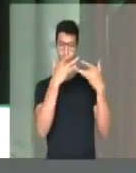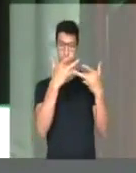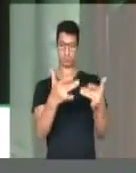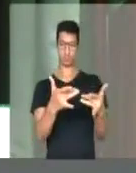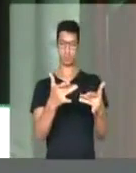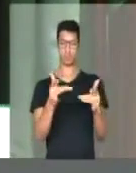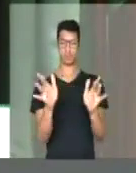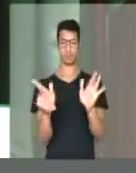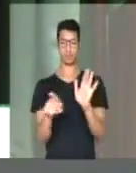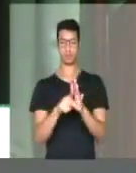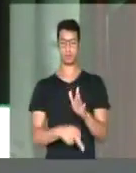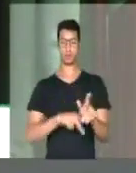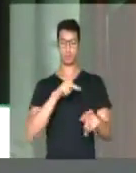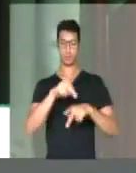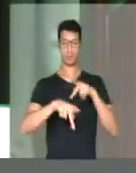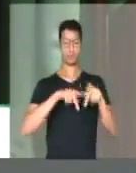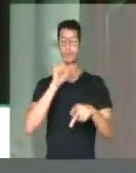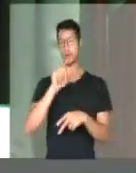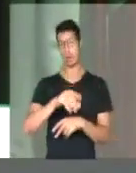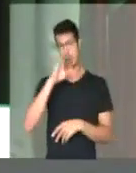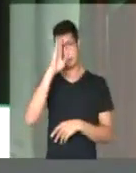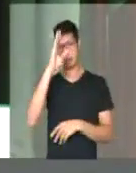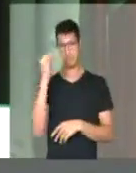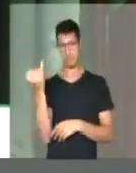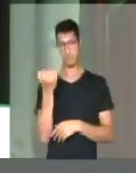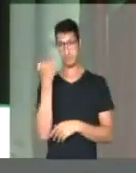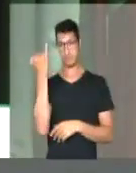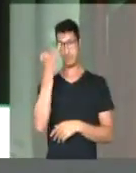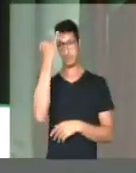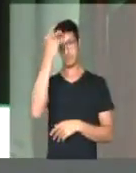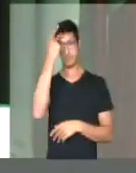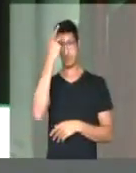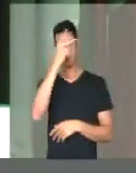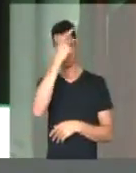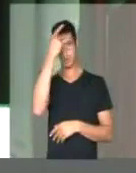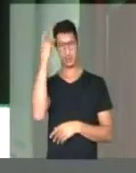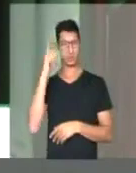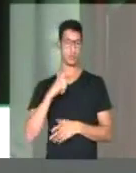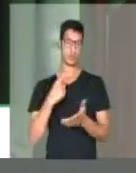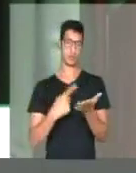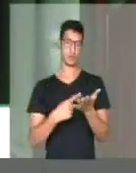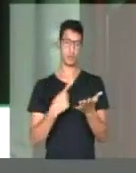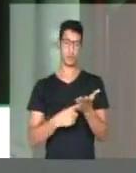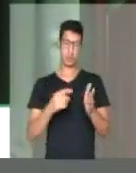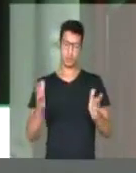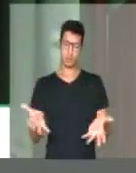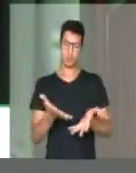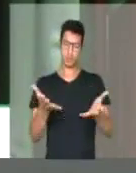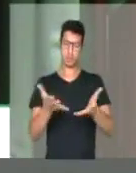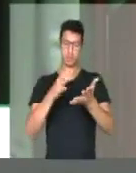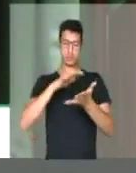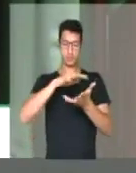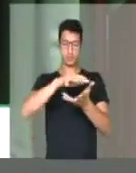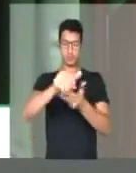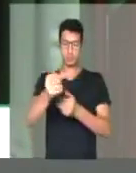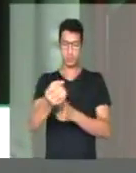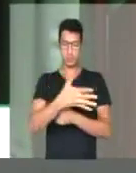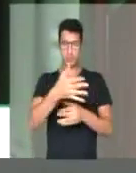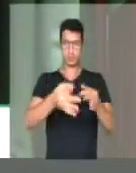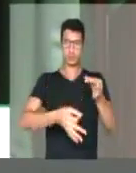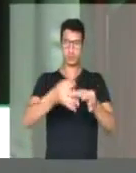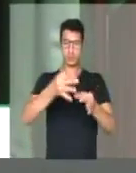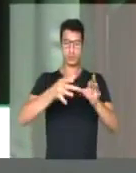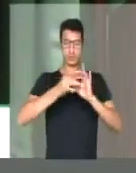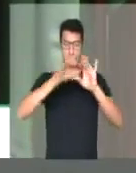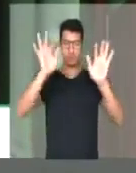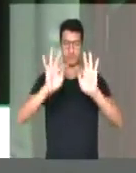solidariedade entre os povos, o que é um princípio fundamental para aqueles que têm compromisso com a construção de um mundo novo, justo,